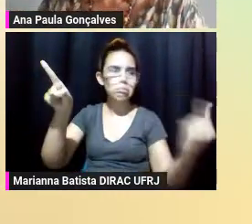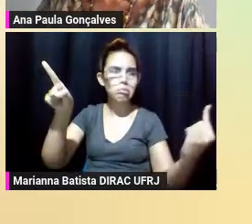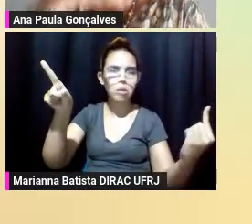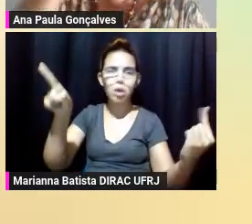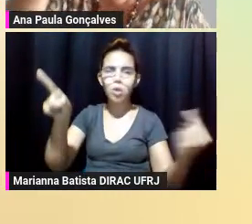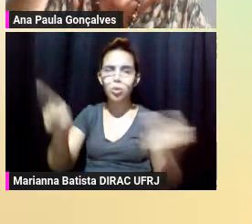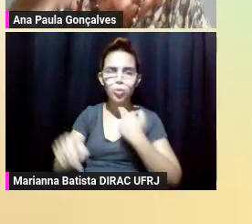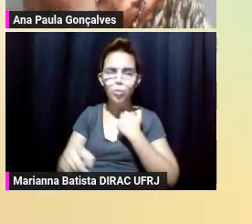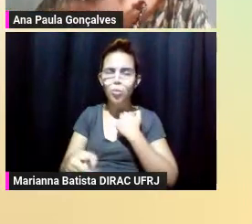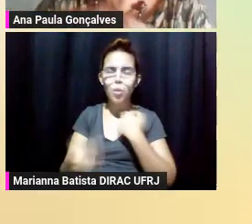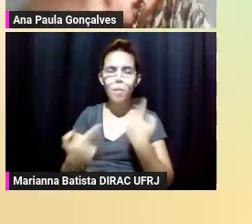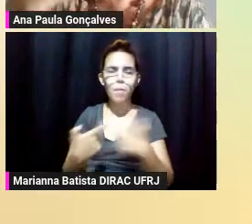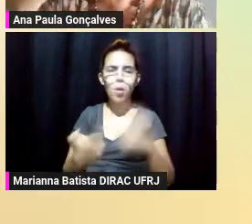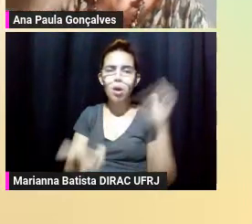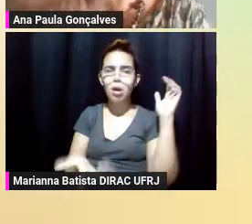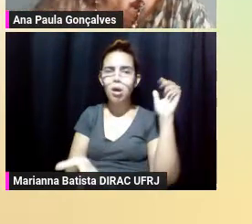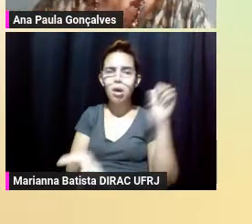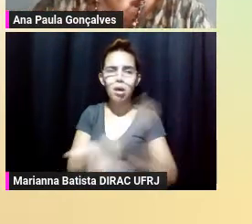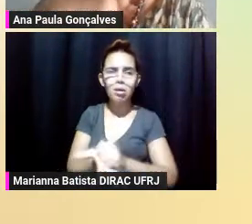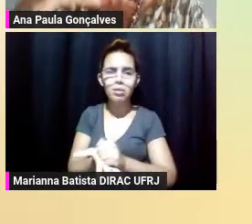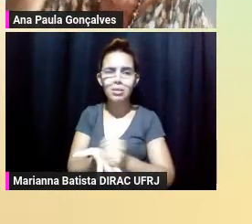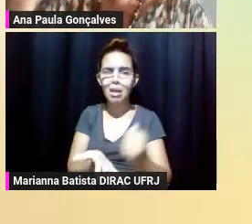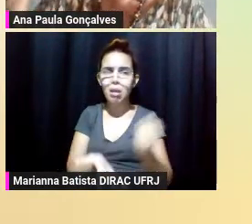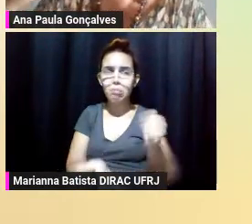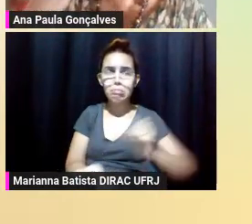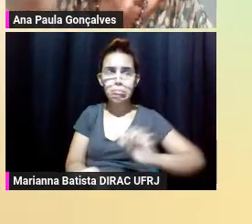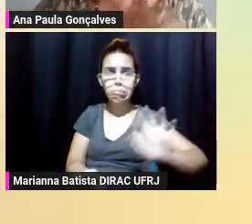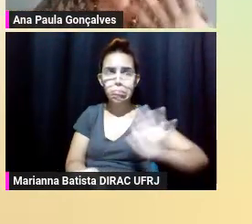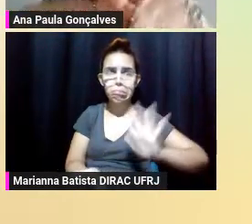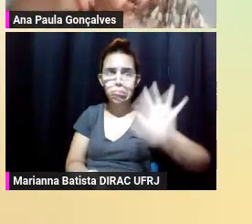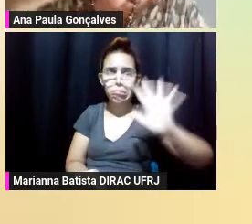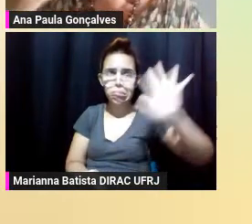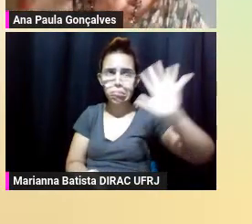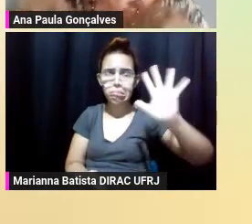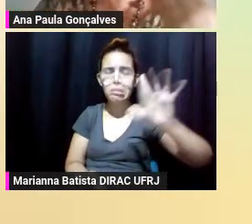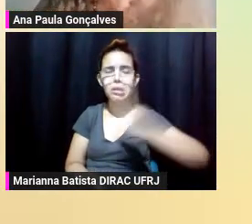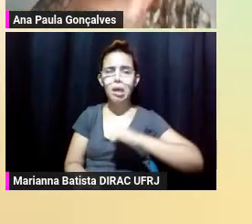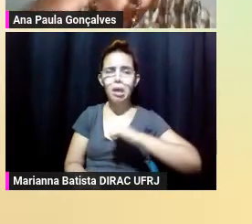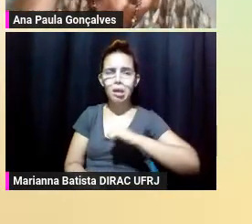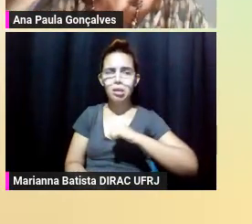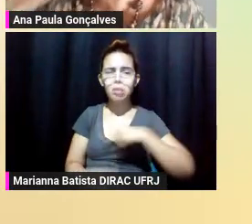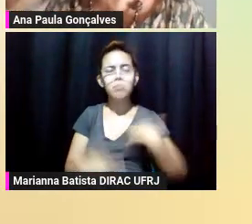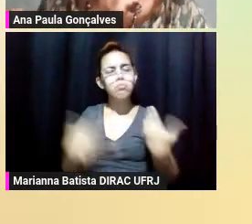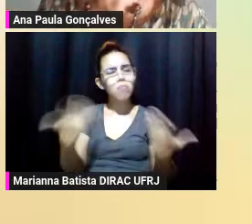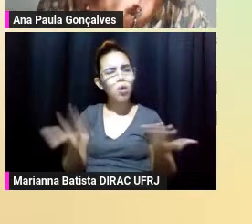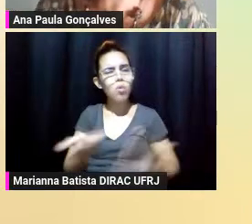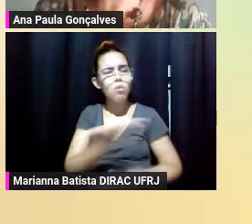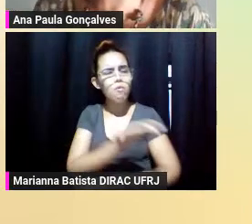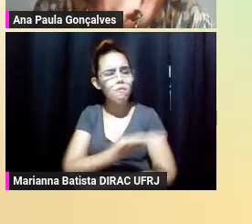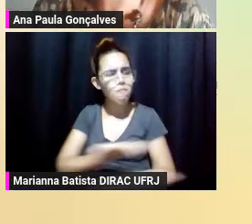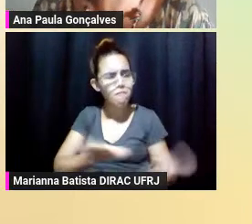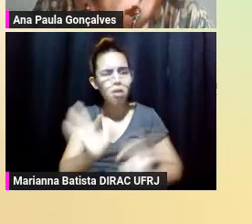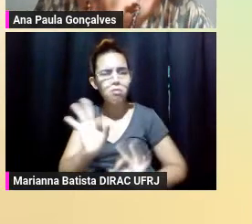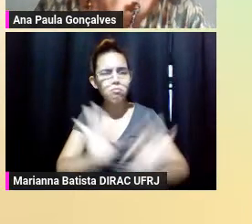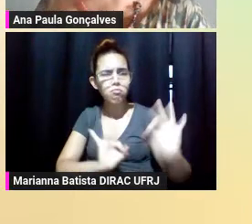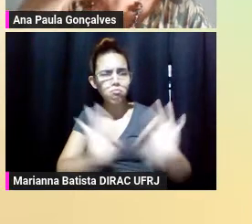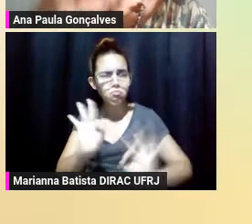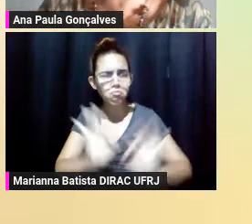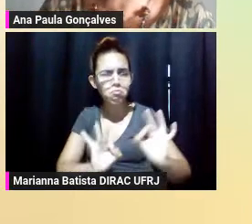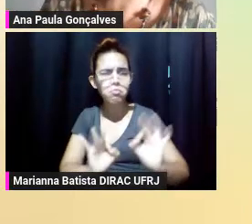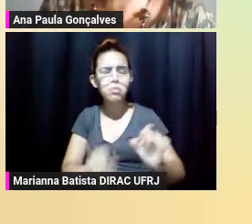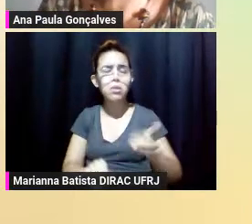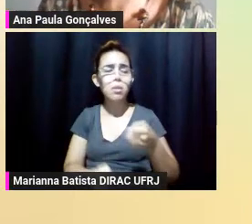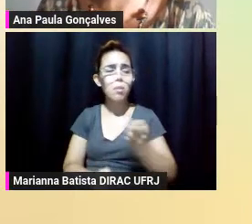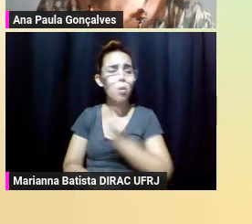segundo e que ela tinha conseguido também, né, conversar com a organização para que eu pudesse passar pelo menos lá para conhecer um grupo